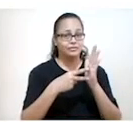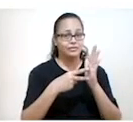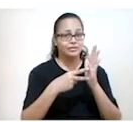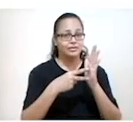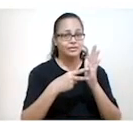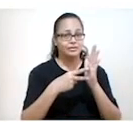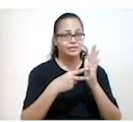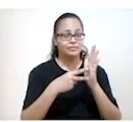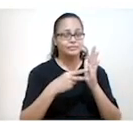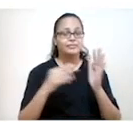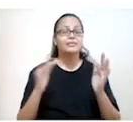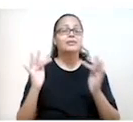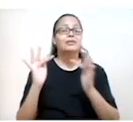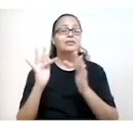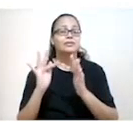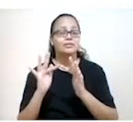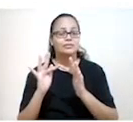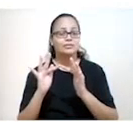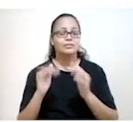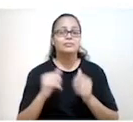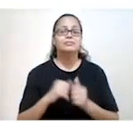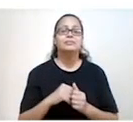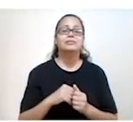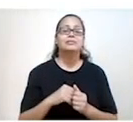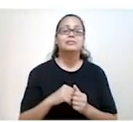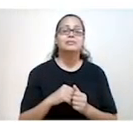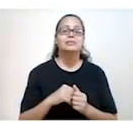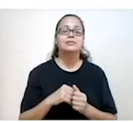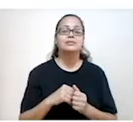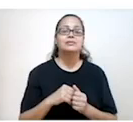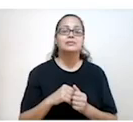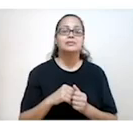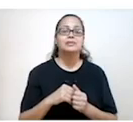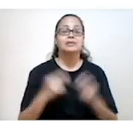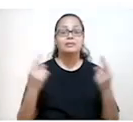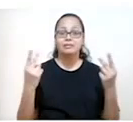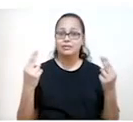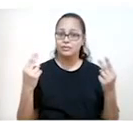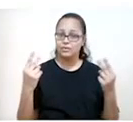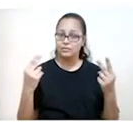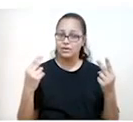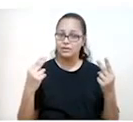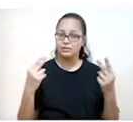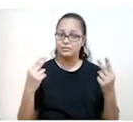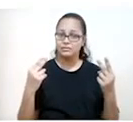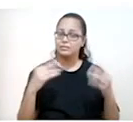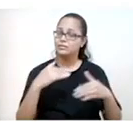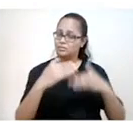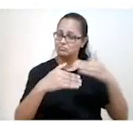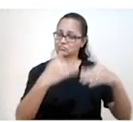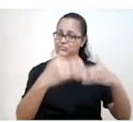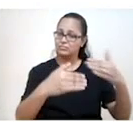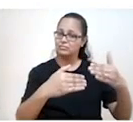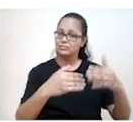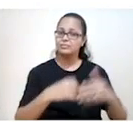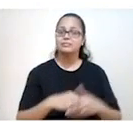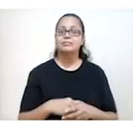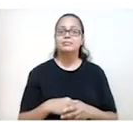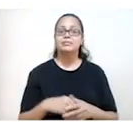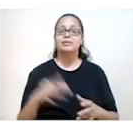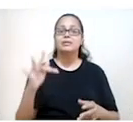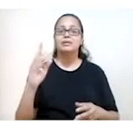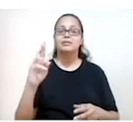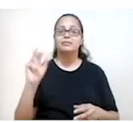contêm dentro de si cópias menores delas mesmas, e assim sucessivamente. Os fractais não